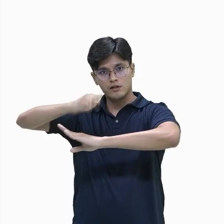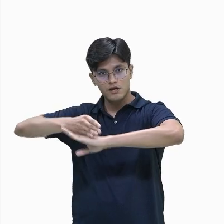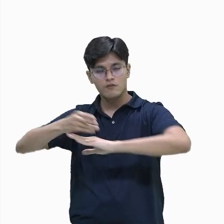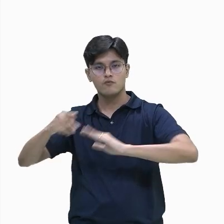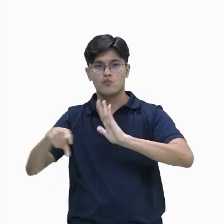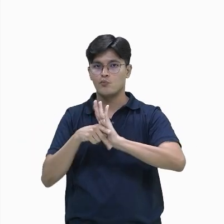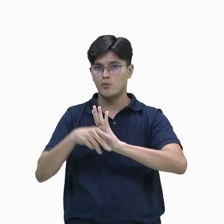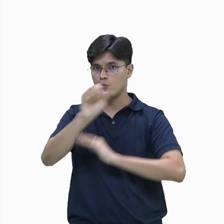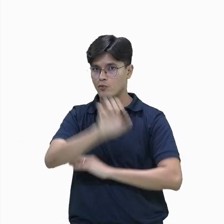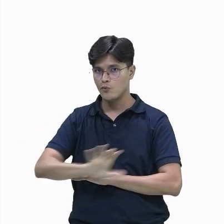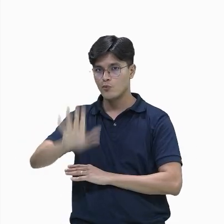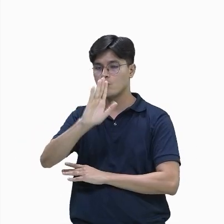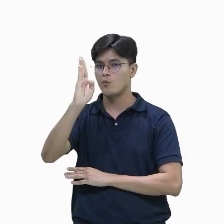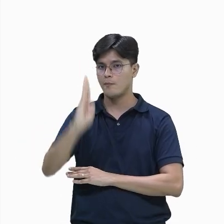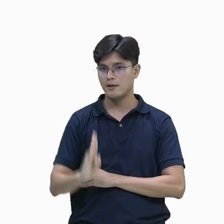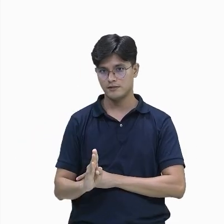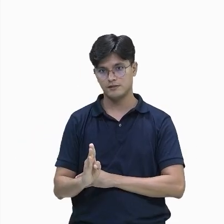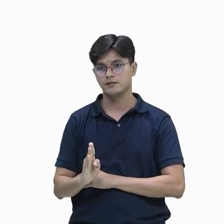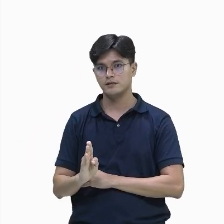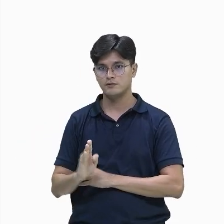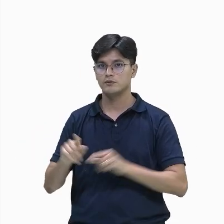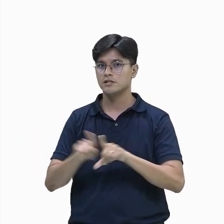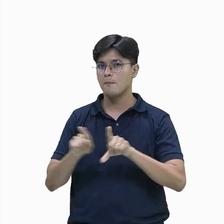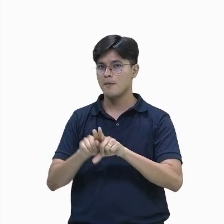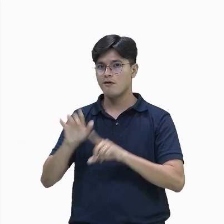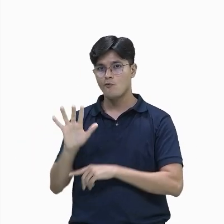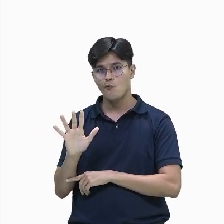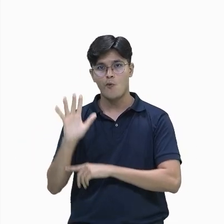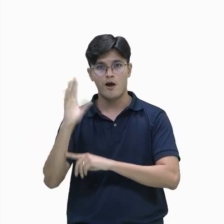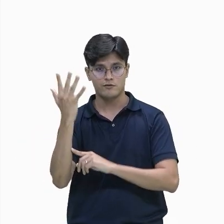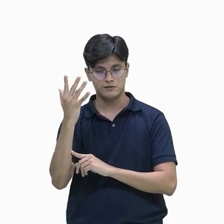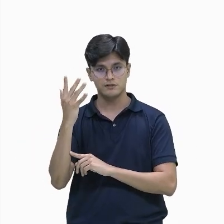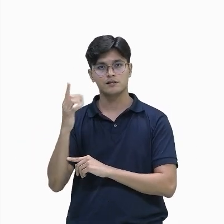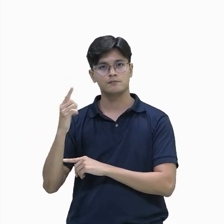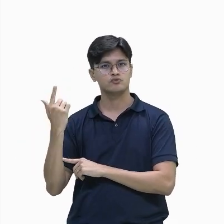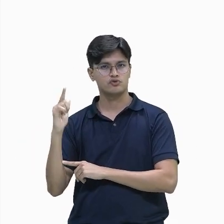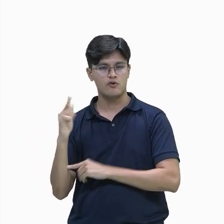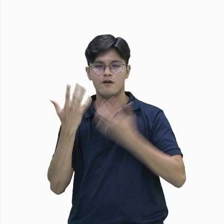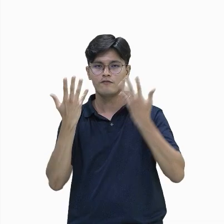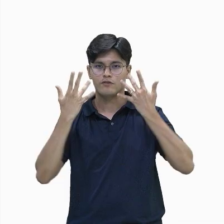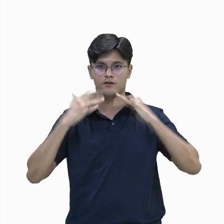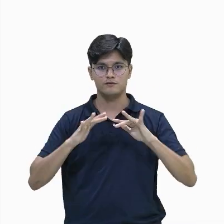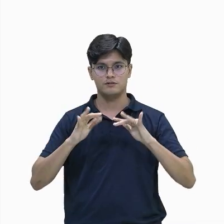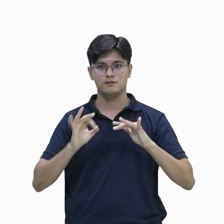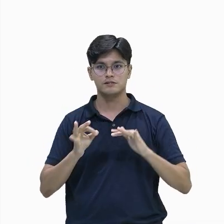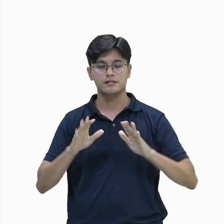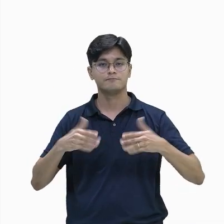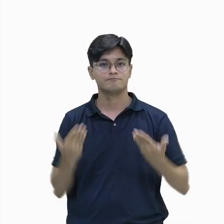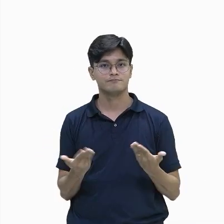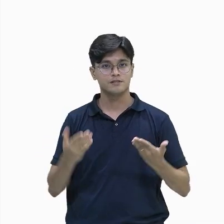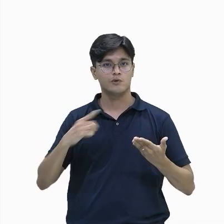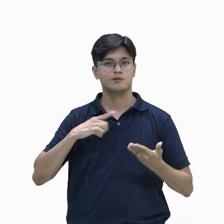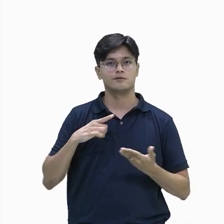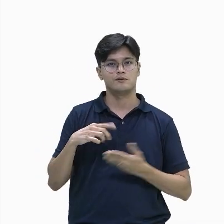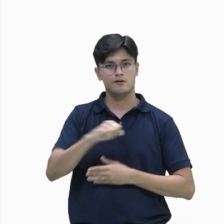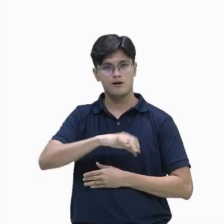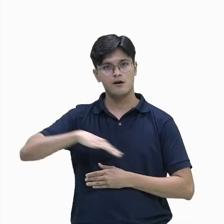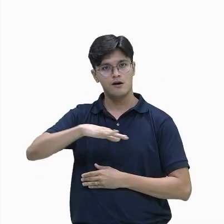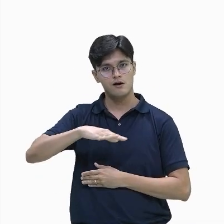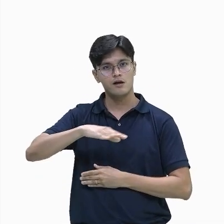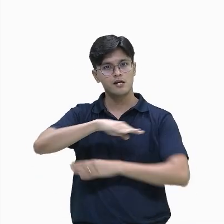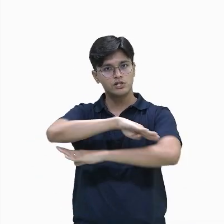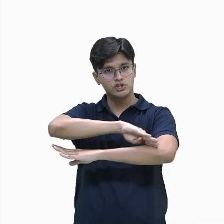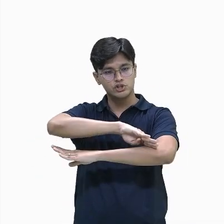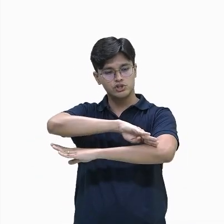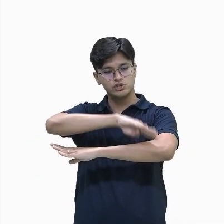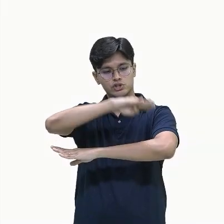geográficos naturais, né? Então, a gente pode observar que vamos ter áreas de planaltos,